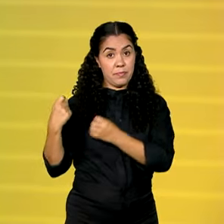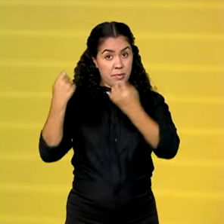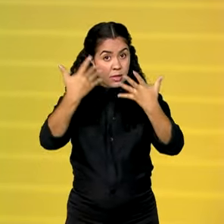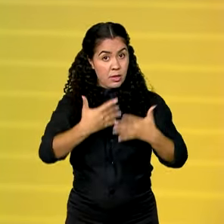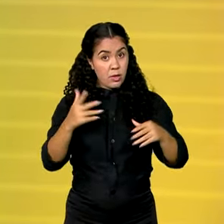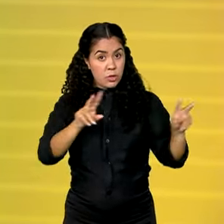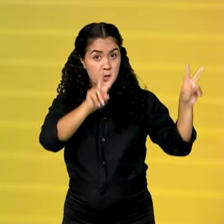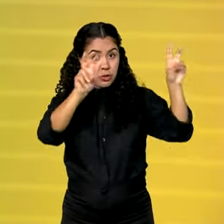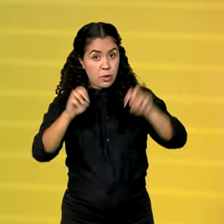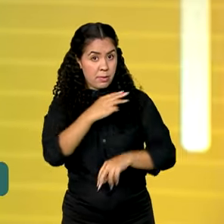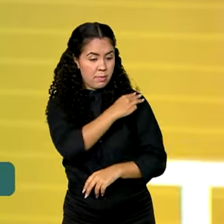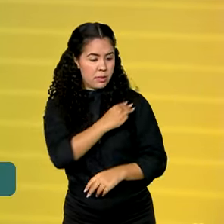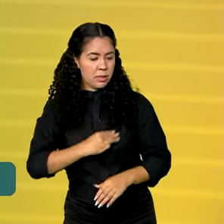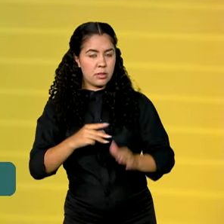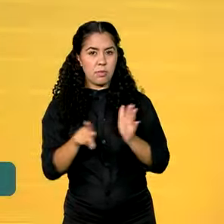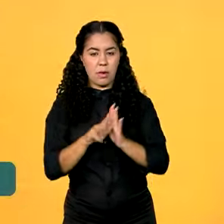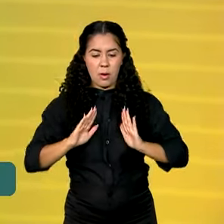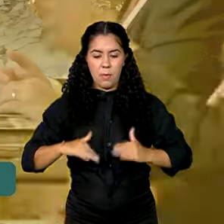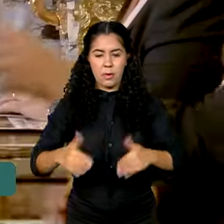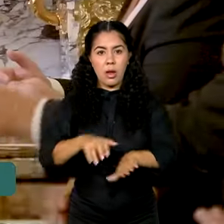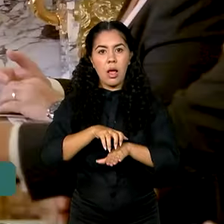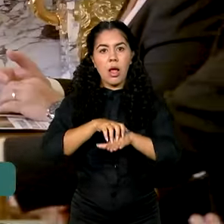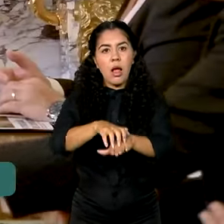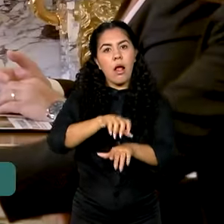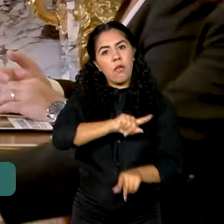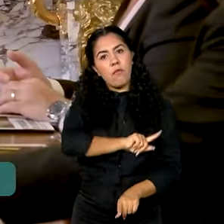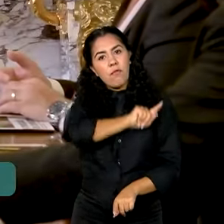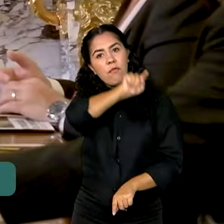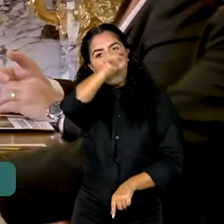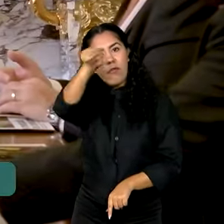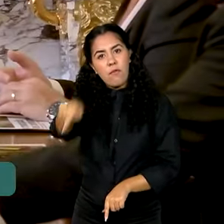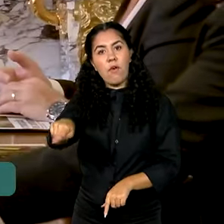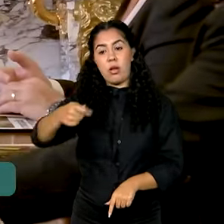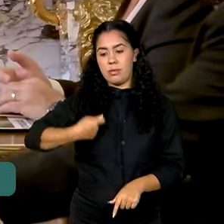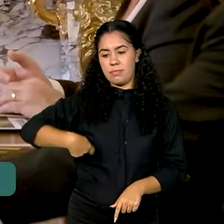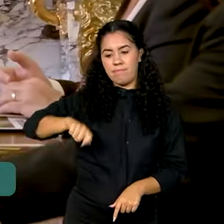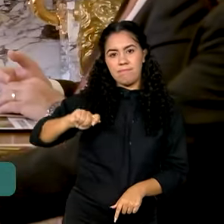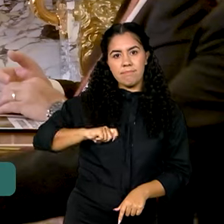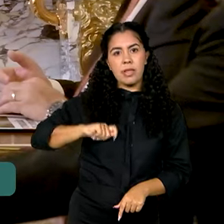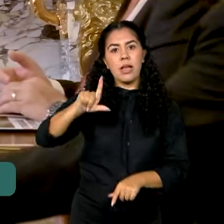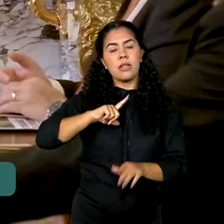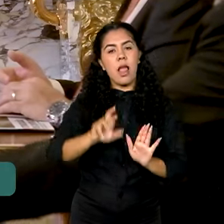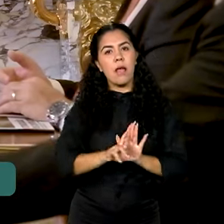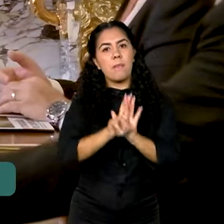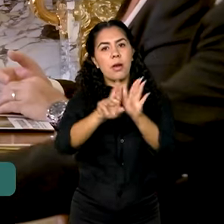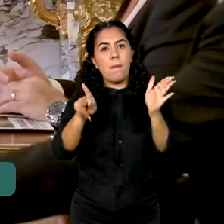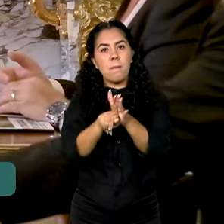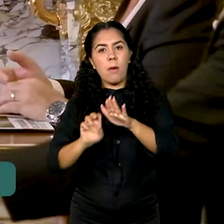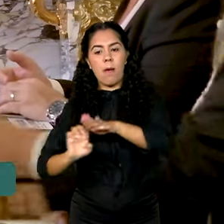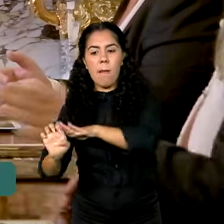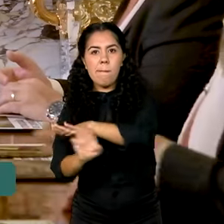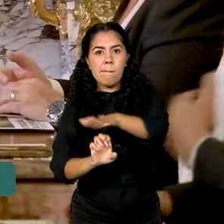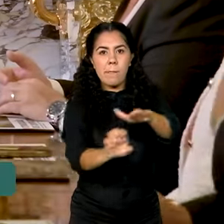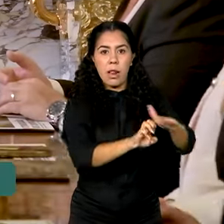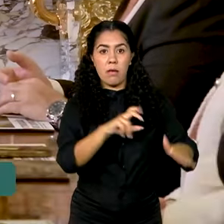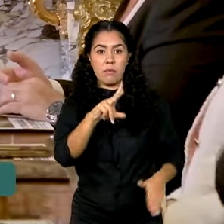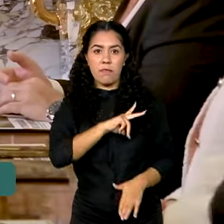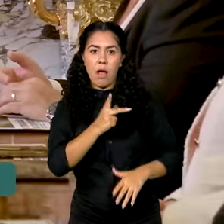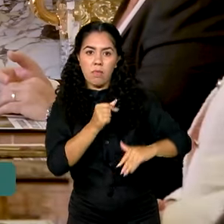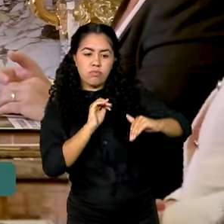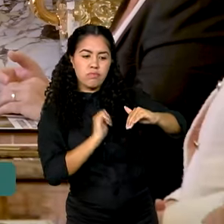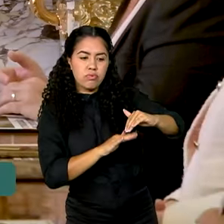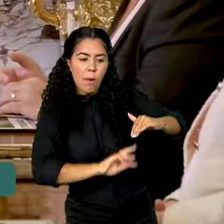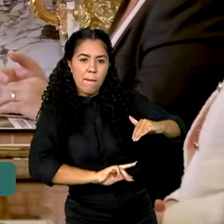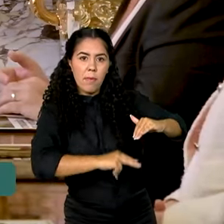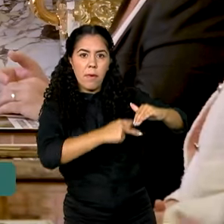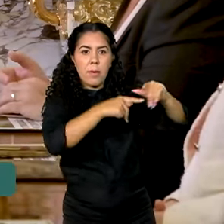Transportes, Renan Filho, se reuniu em Madrid, na Espanha, com representantes de empresas privadas, de fundos de investimentos e de